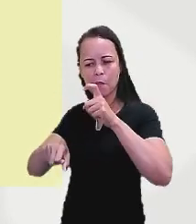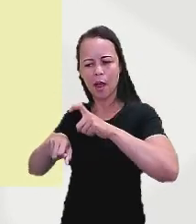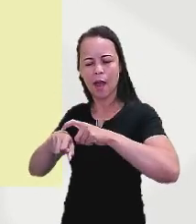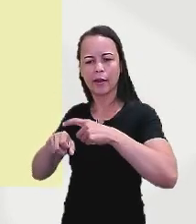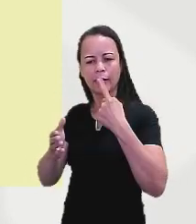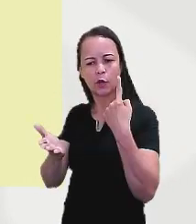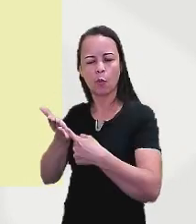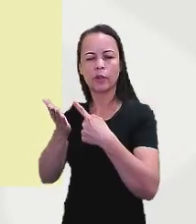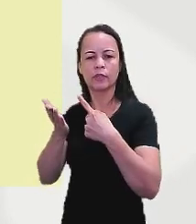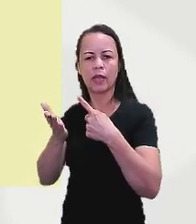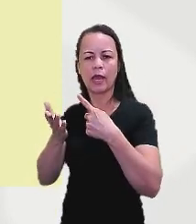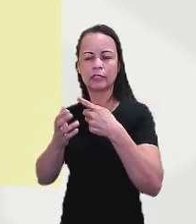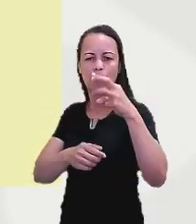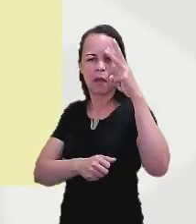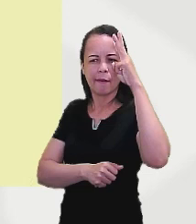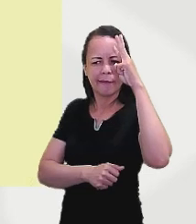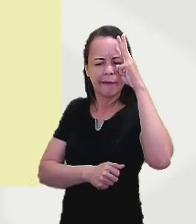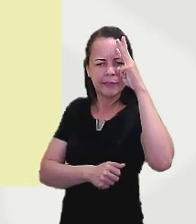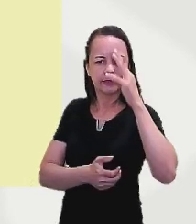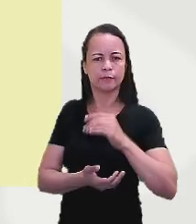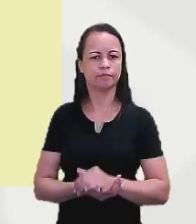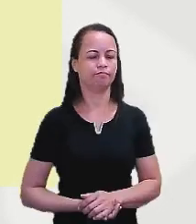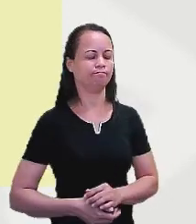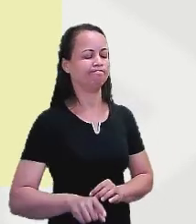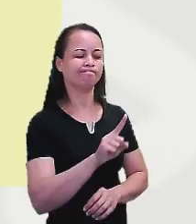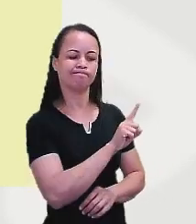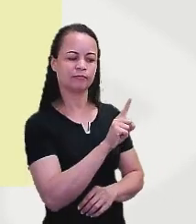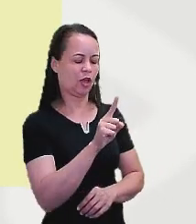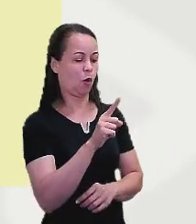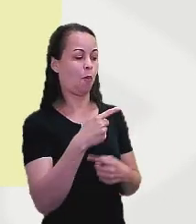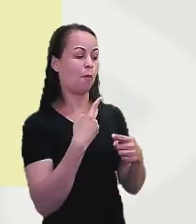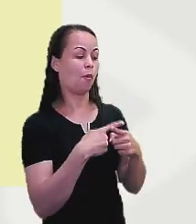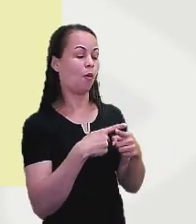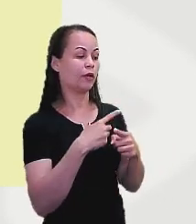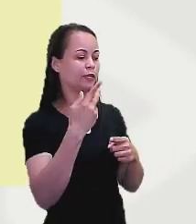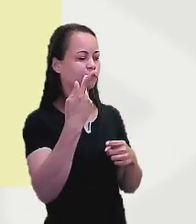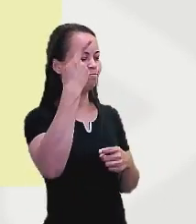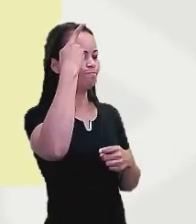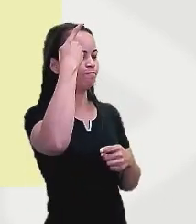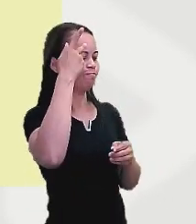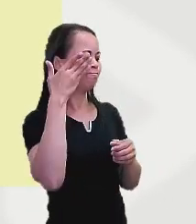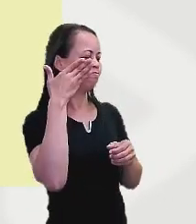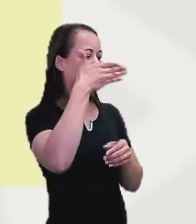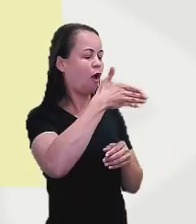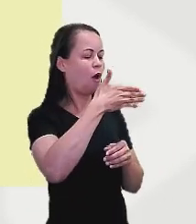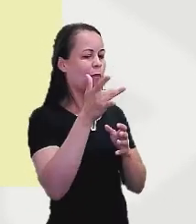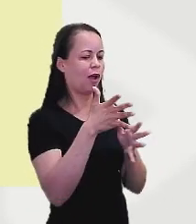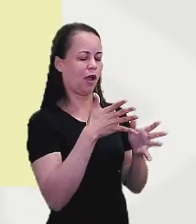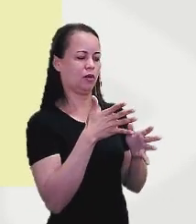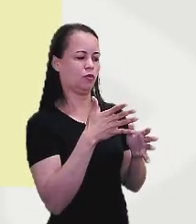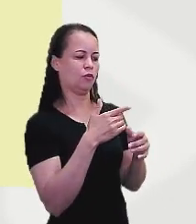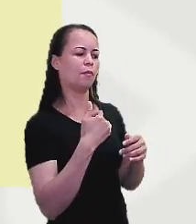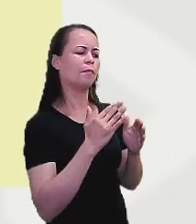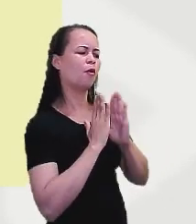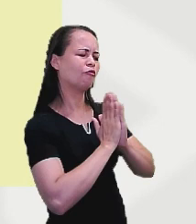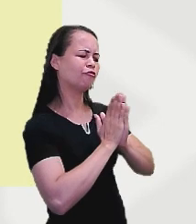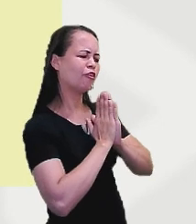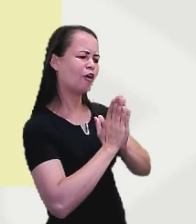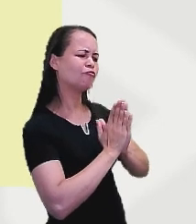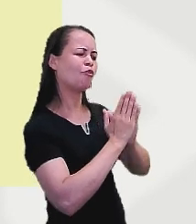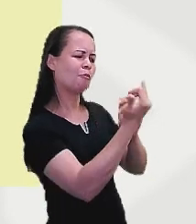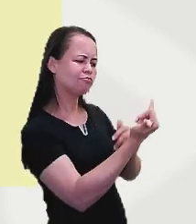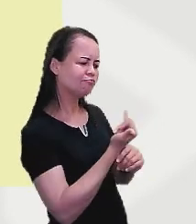terça-feira? Não, pois estarei em São Paulo. Por favor, mantenha-me